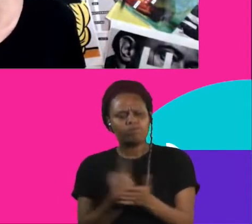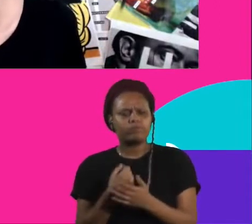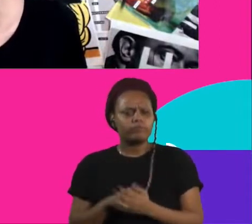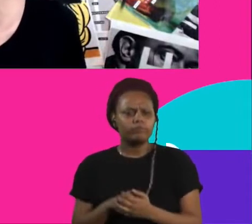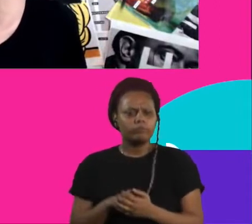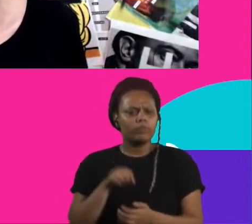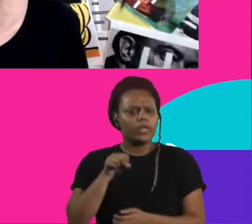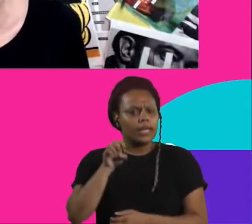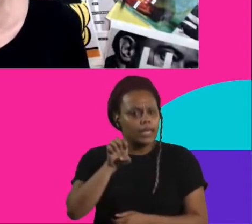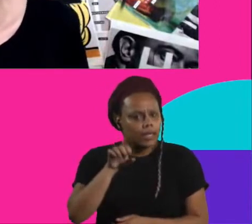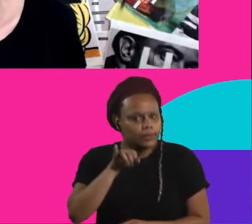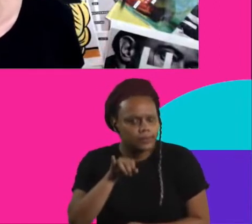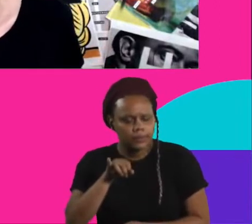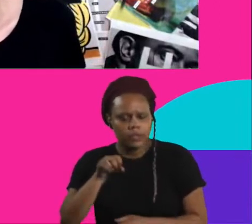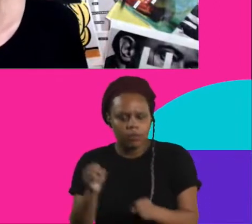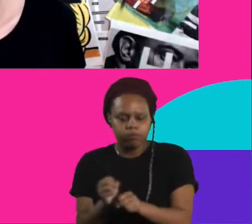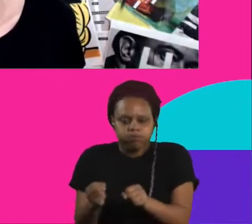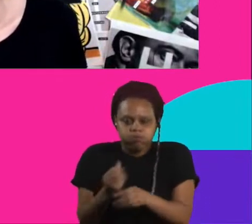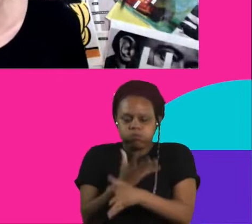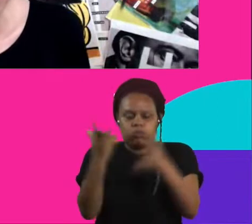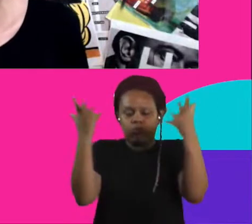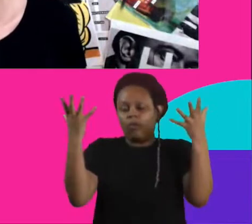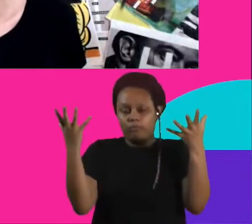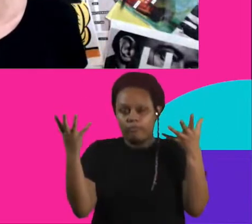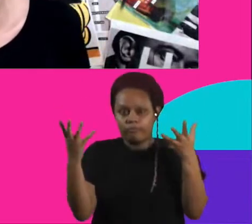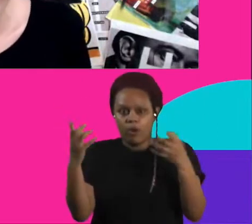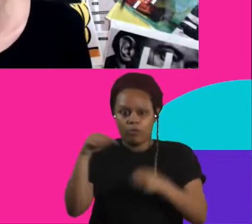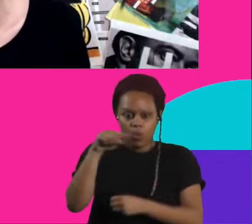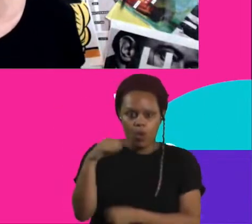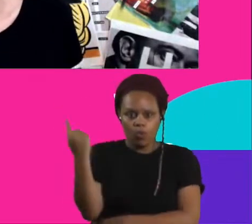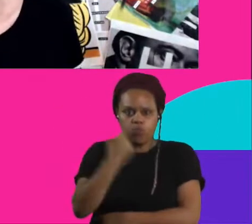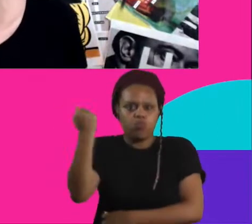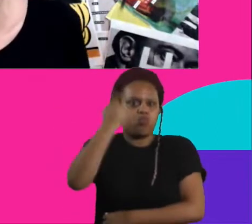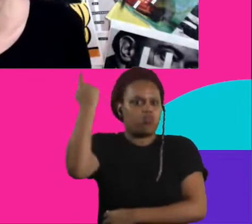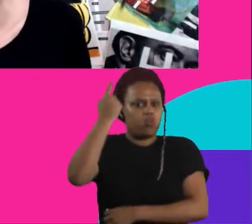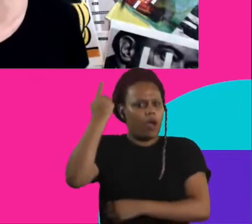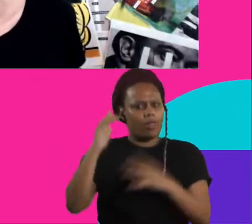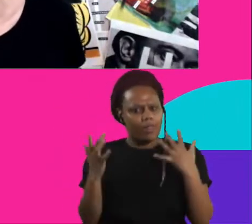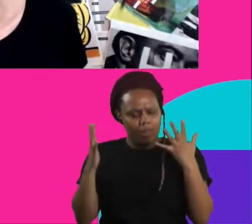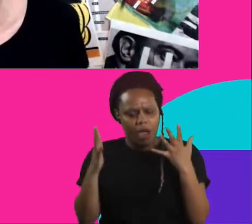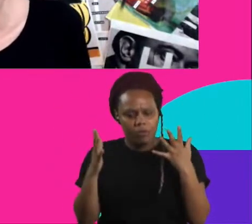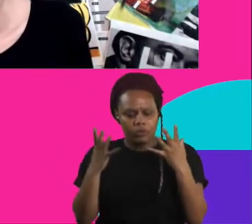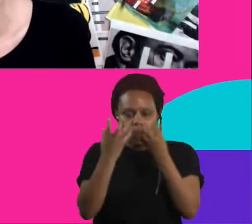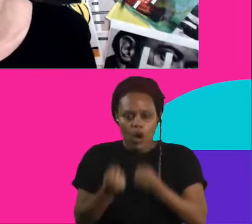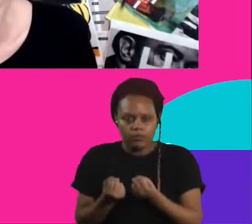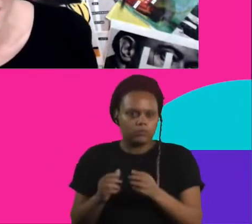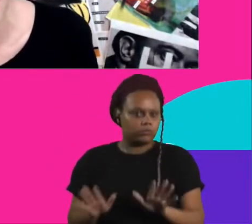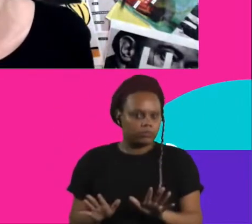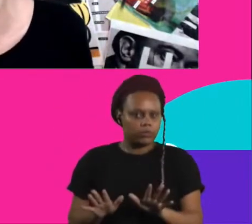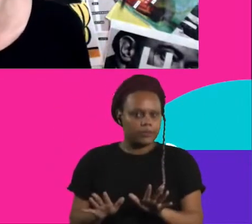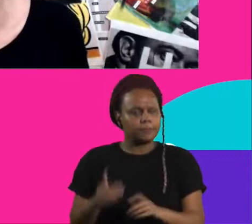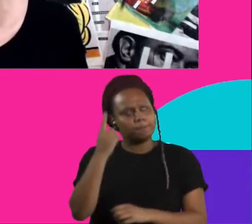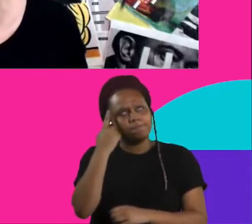se explodisse uma bomba nuclear no olho de um furacão? A célula da tempestade seria vaporizada imediatamente? Aí